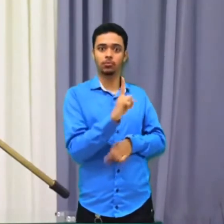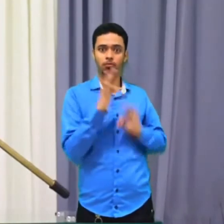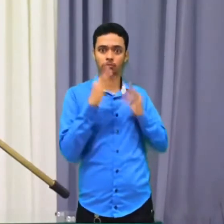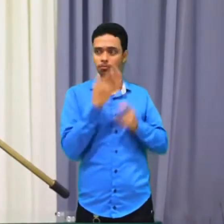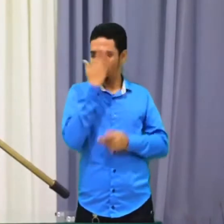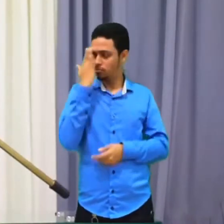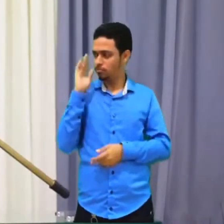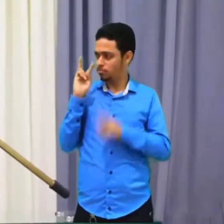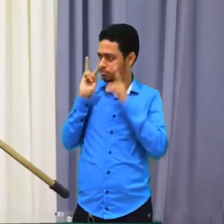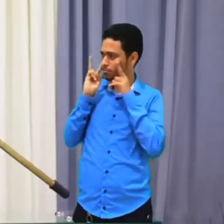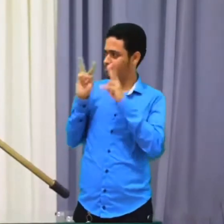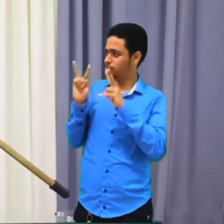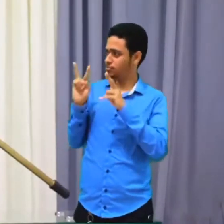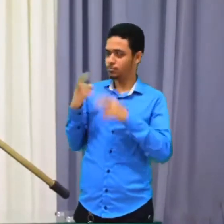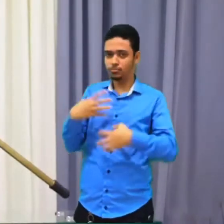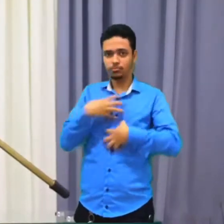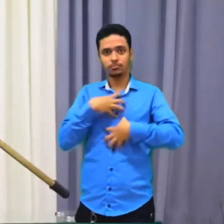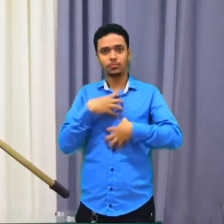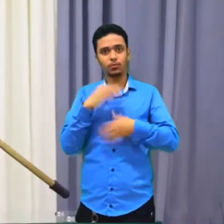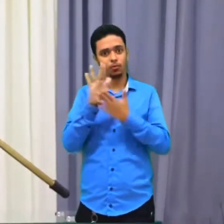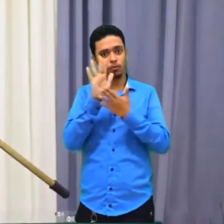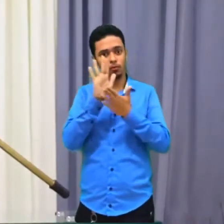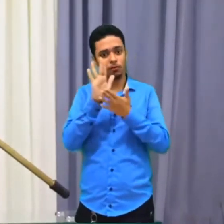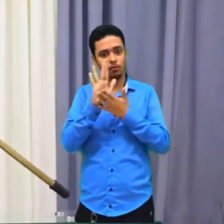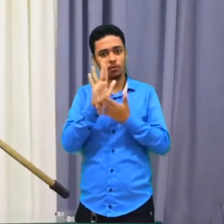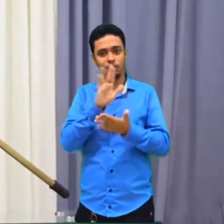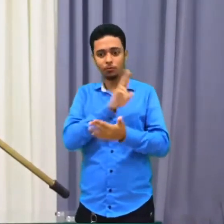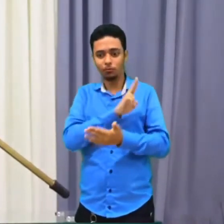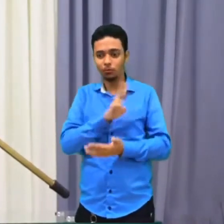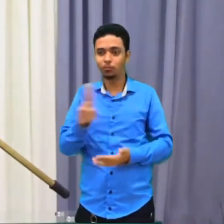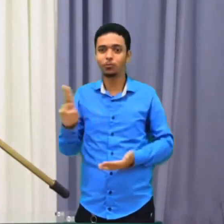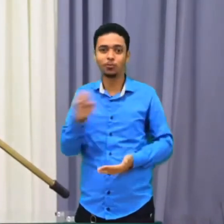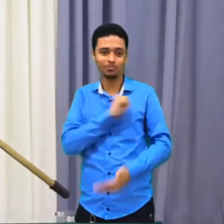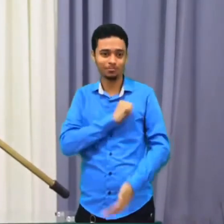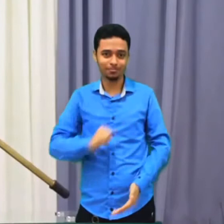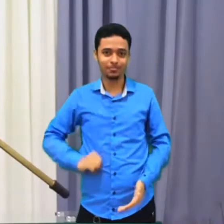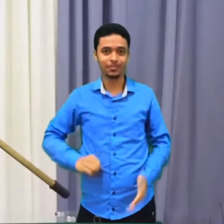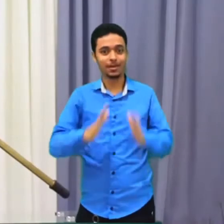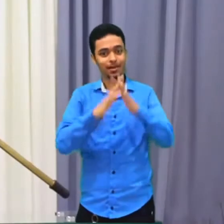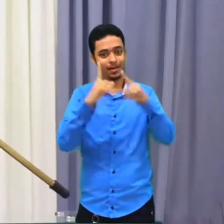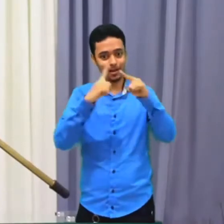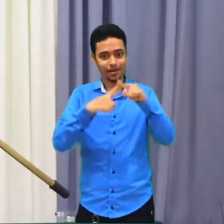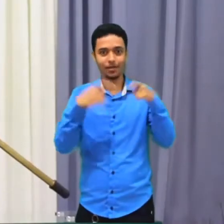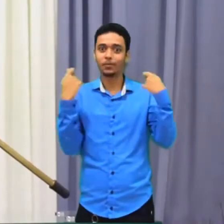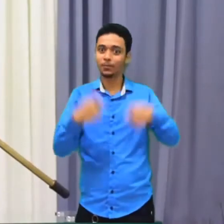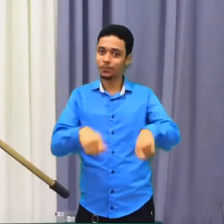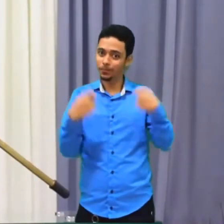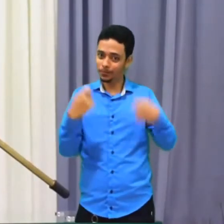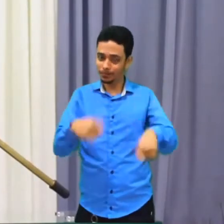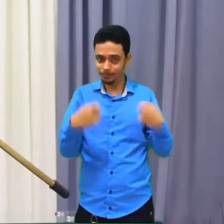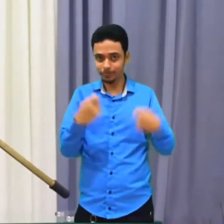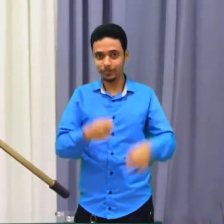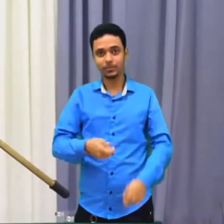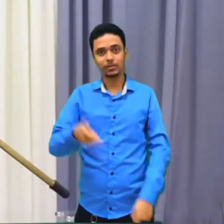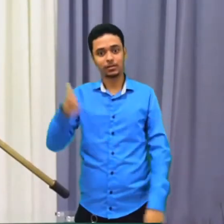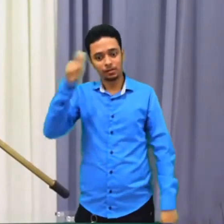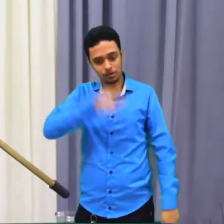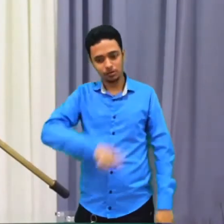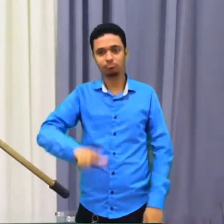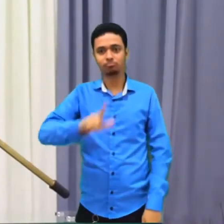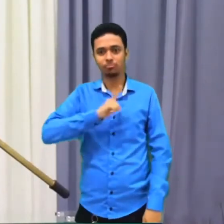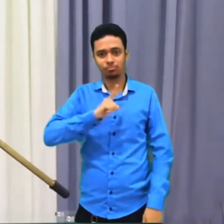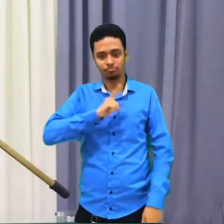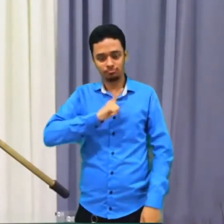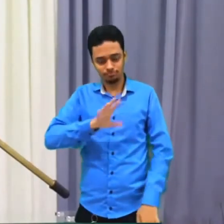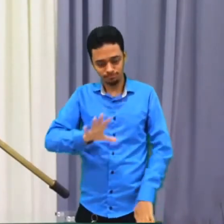mundo começou a glorificar o nome do Senhor. É isto que a igreja precisa, é de novo tomar